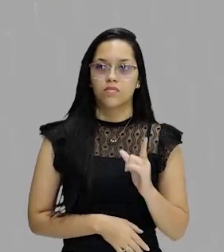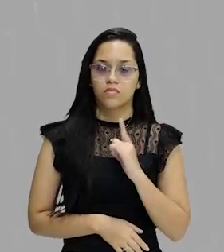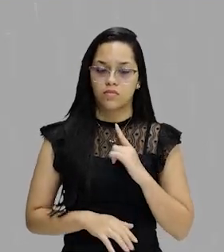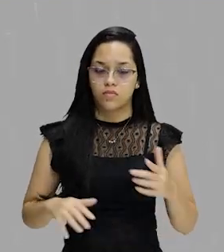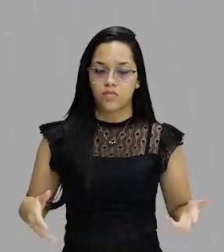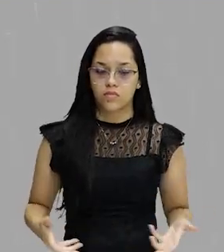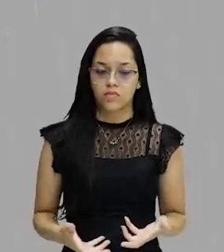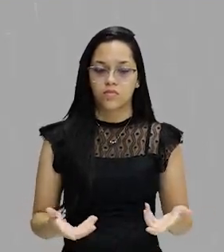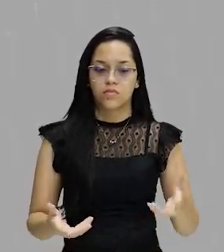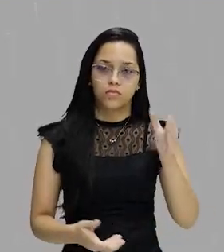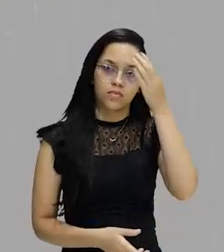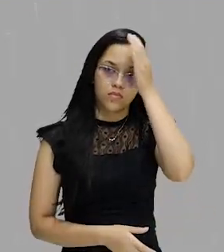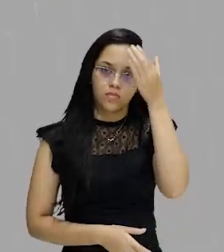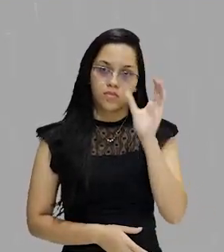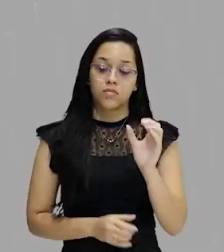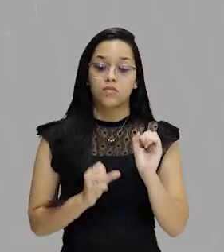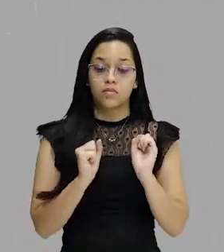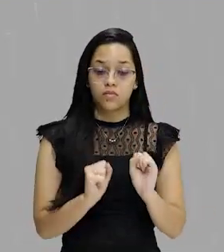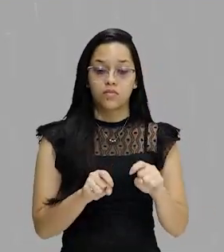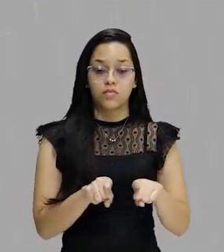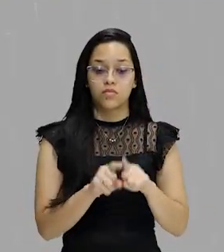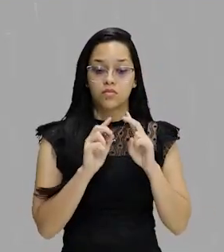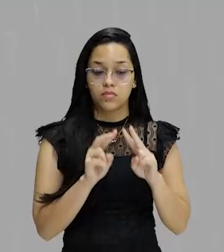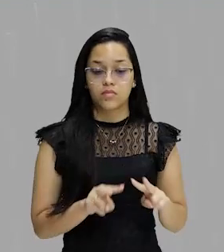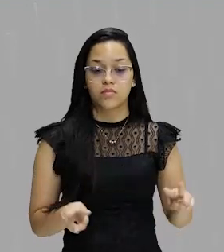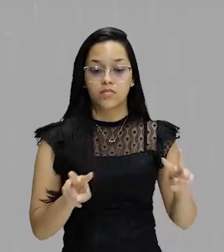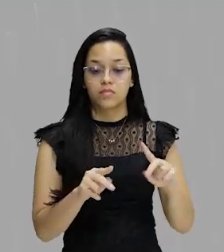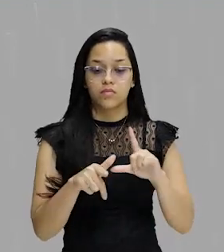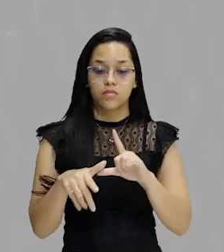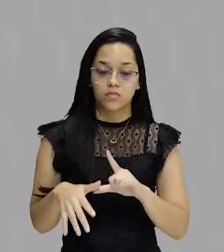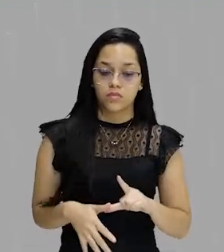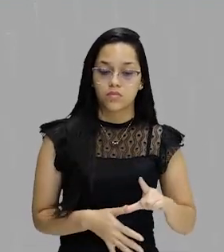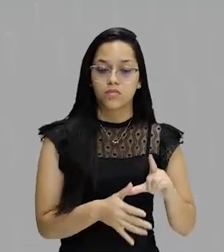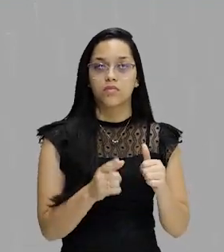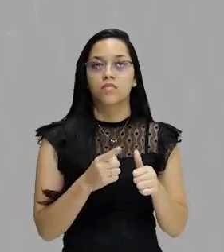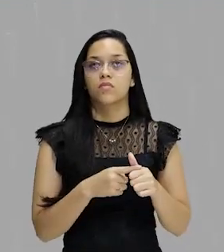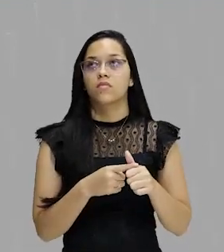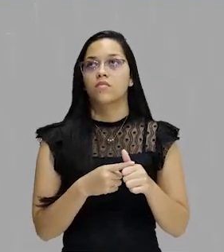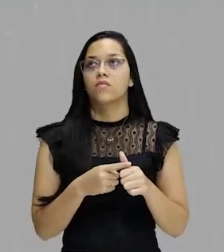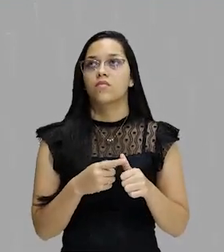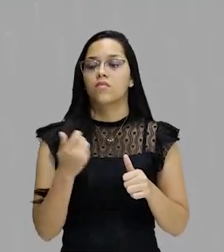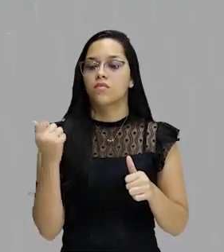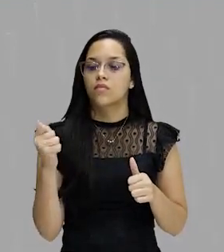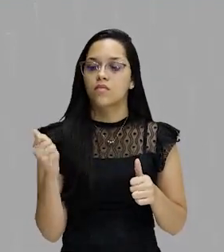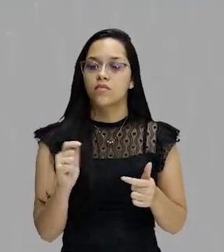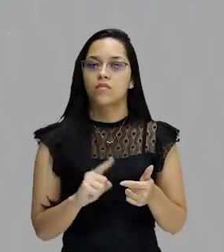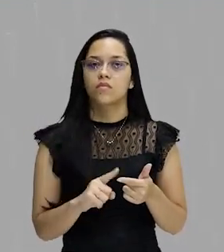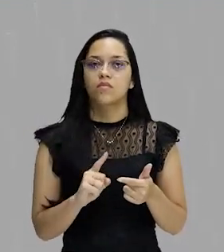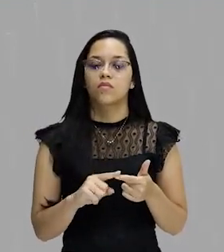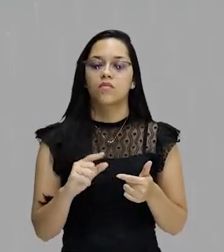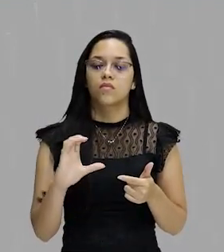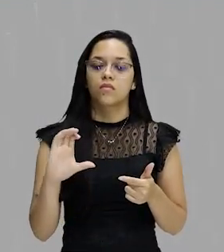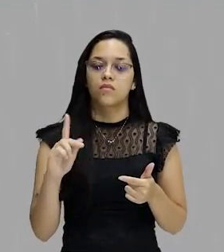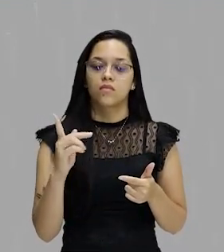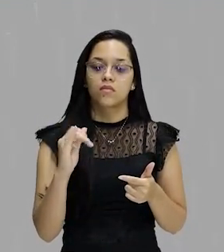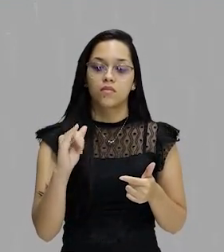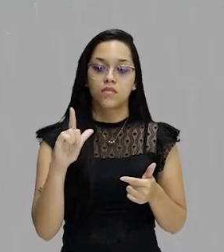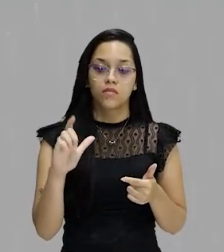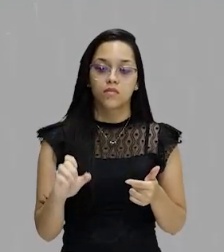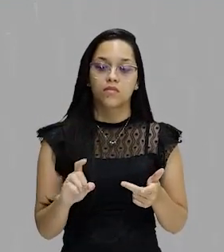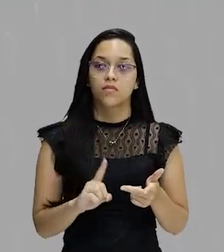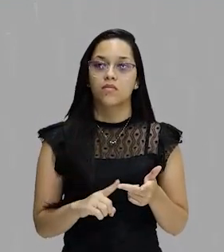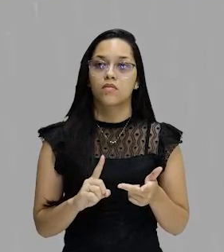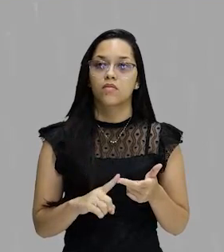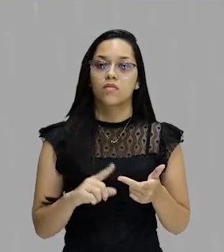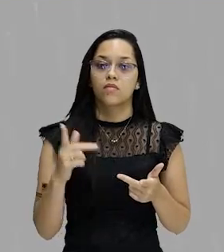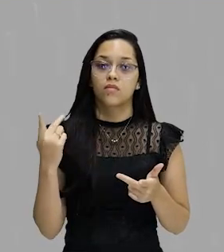efervescência cultural, ela também pode ser vista na Argentina, ela pode ser vista no Chile, ela pode ser vista no Paraguai, ela